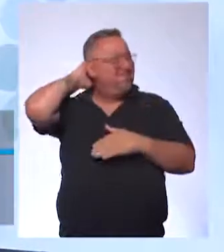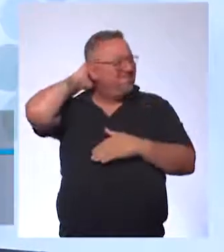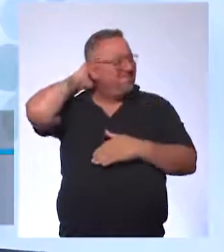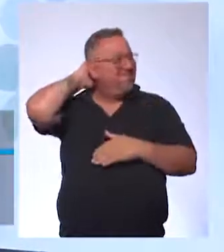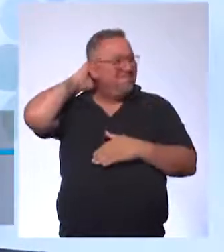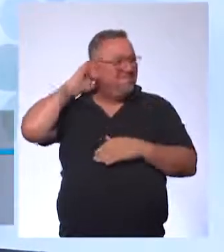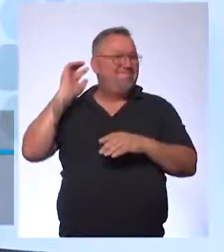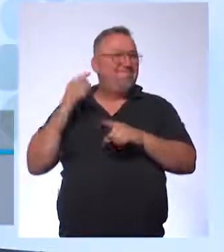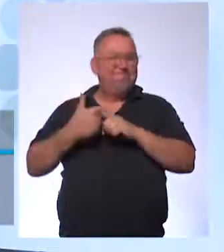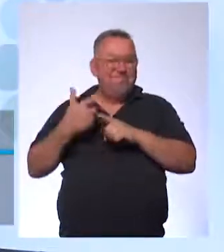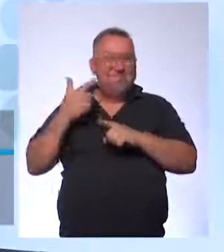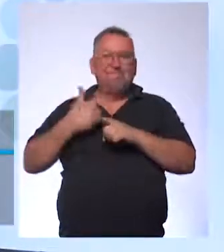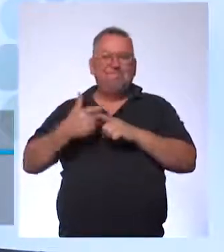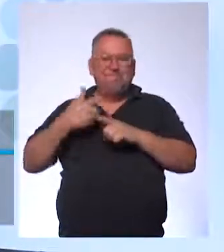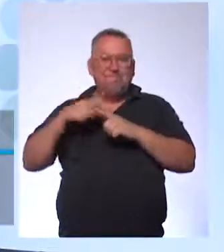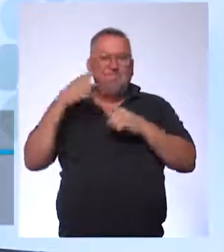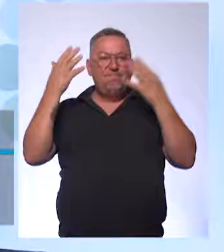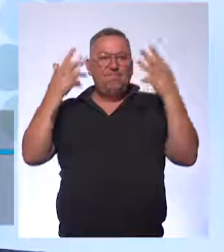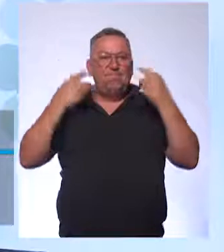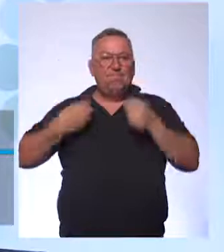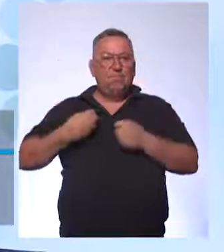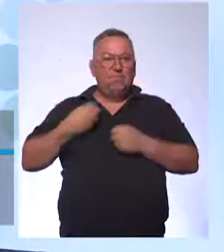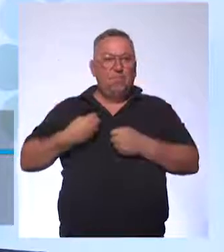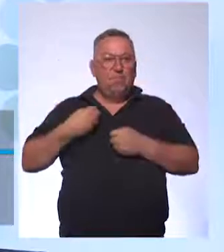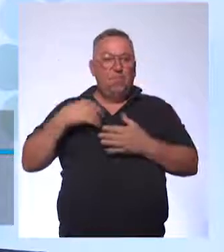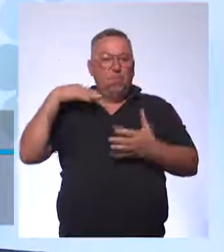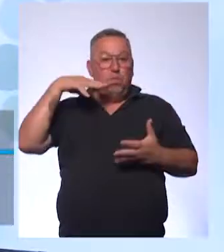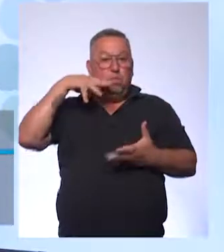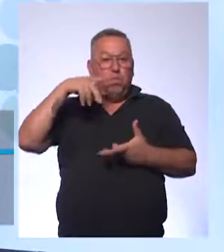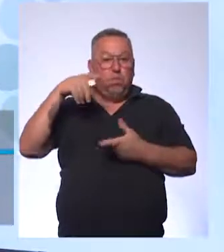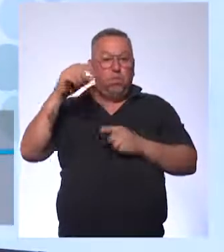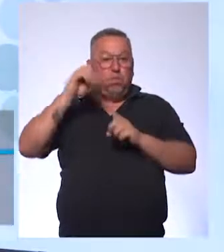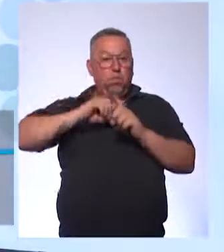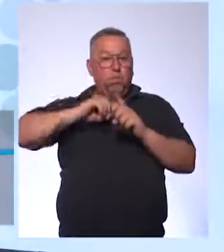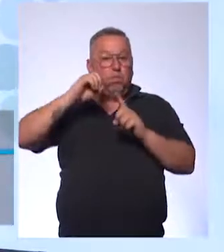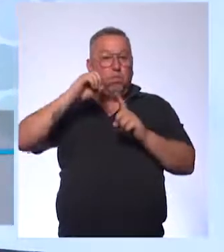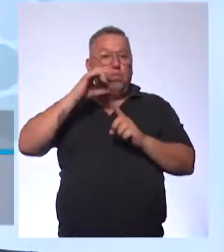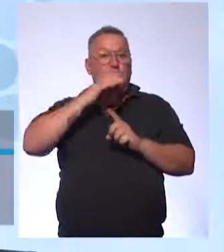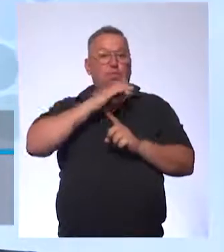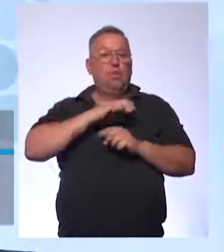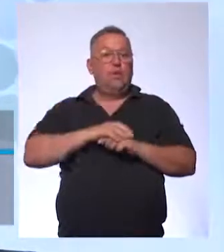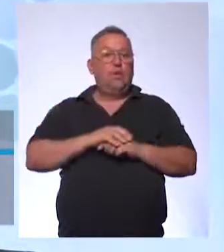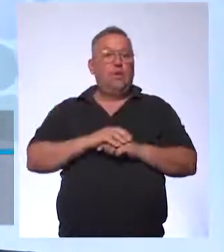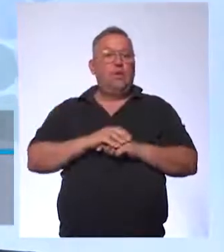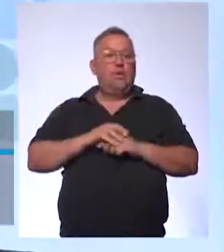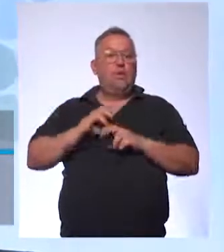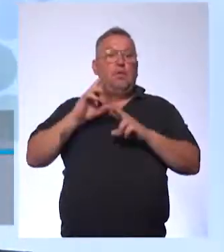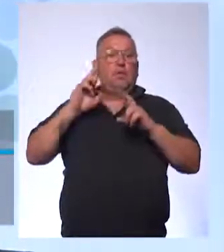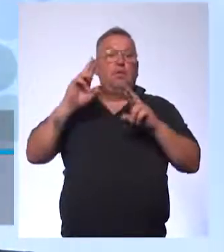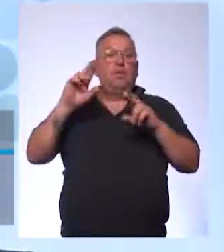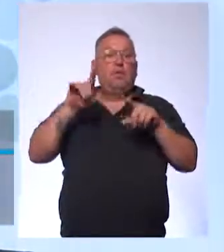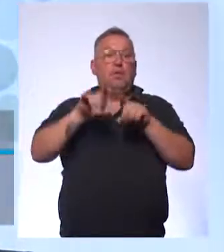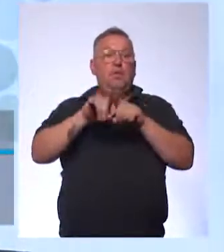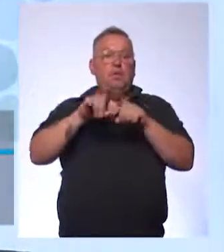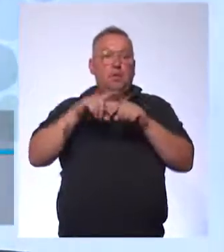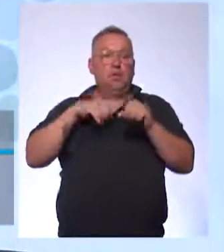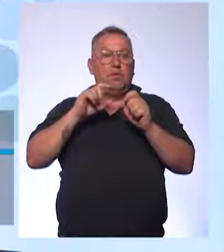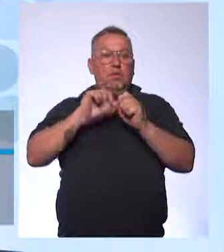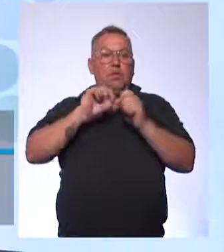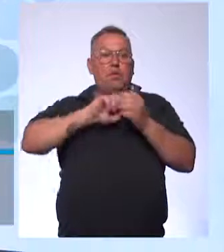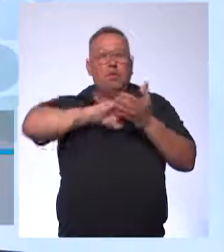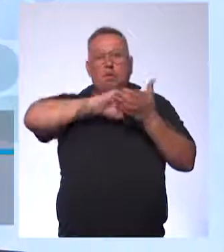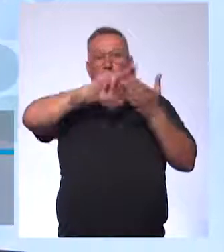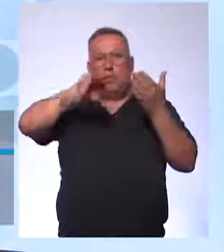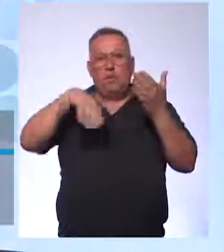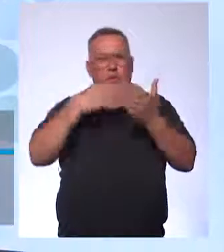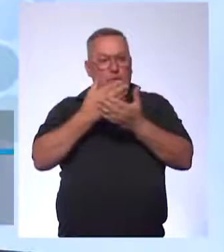causar problema para os seres vivos, que é o que a gente chama de aquecimento global. Eu espero que tenha, gente, dado uma amarrada no monte de aula que a